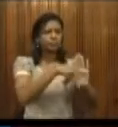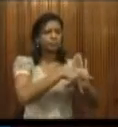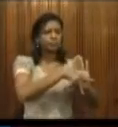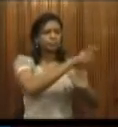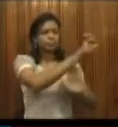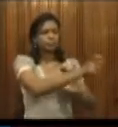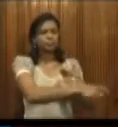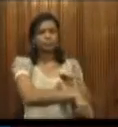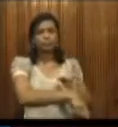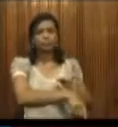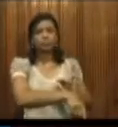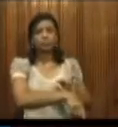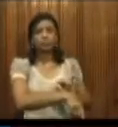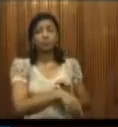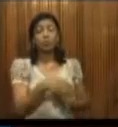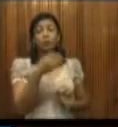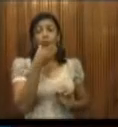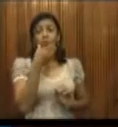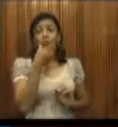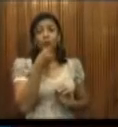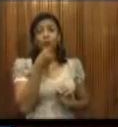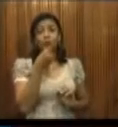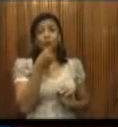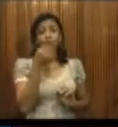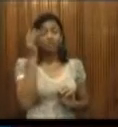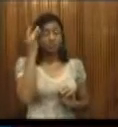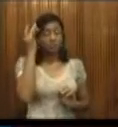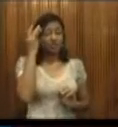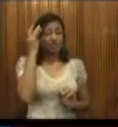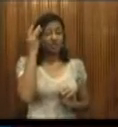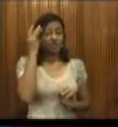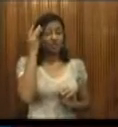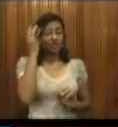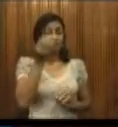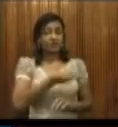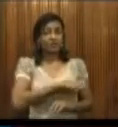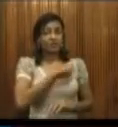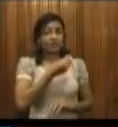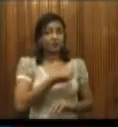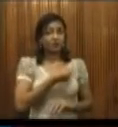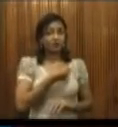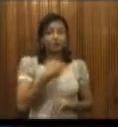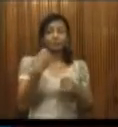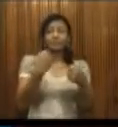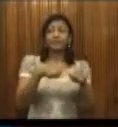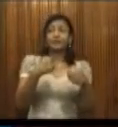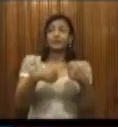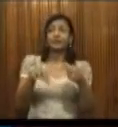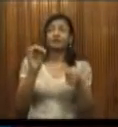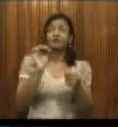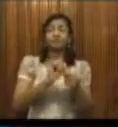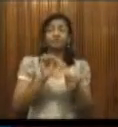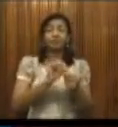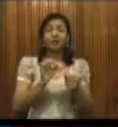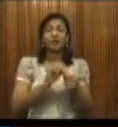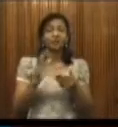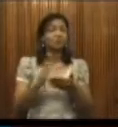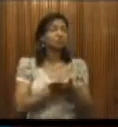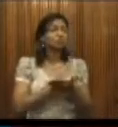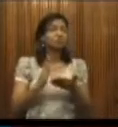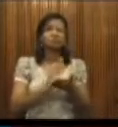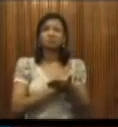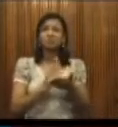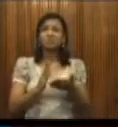homem achava que a vida eterna era algo meritório, ele tinha que fazer alguma coisa. Aí Jesus vai confrontar ele com os mandamentos: qual